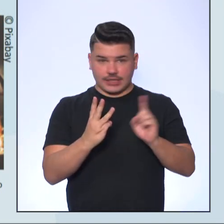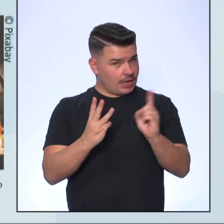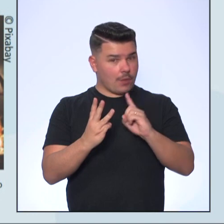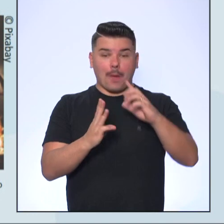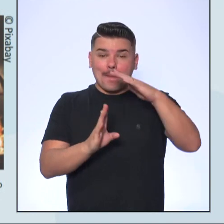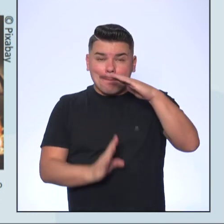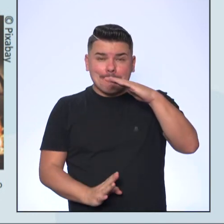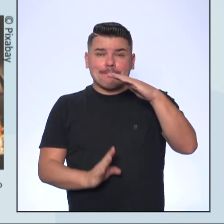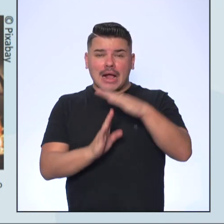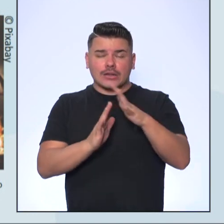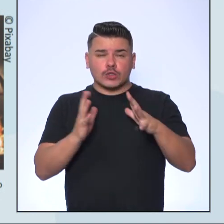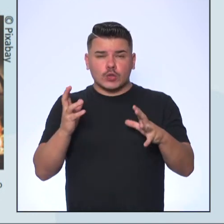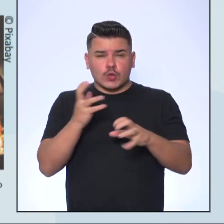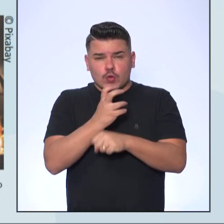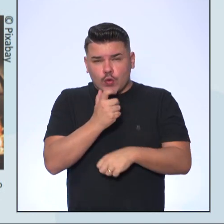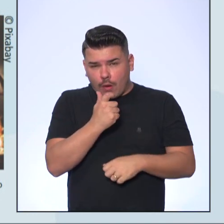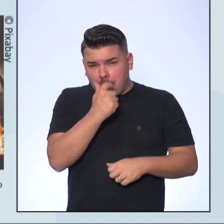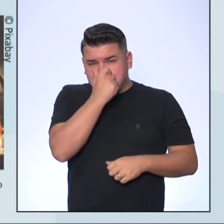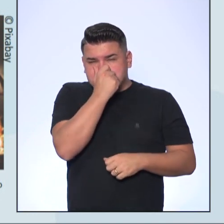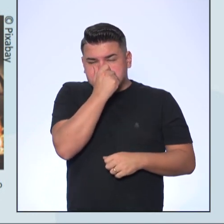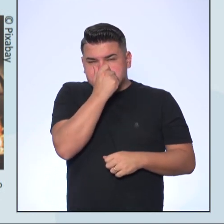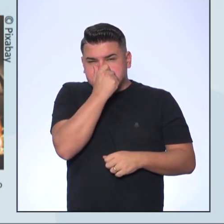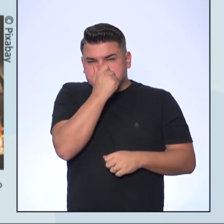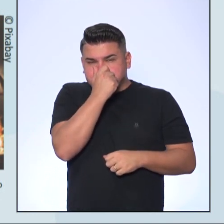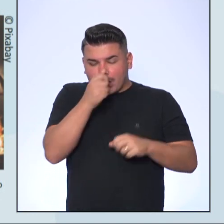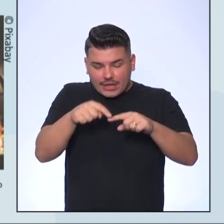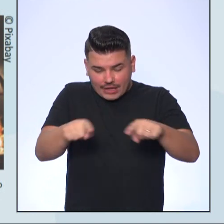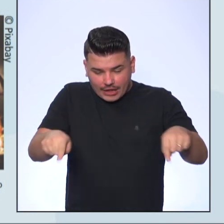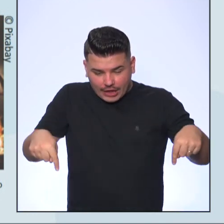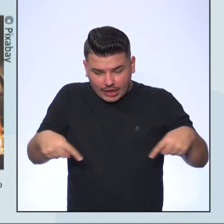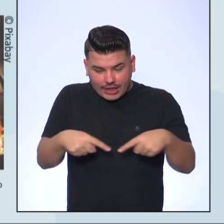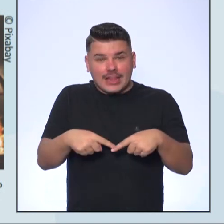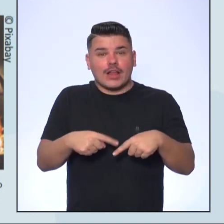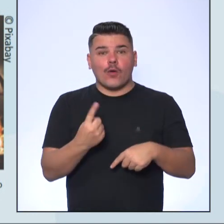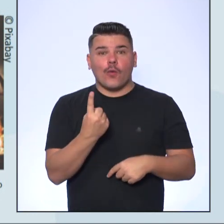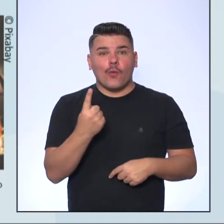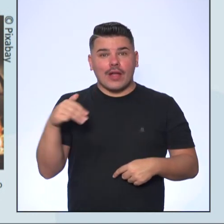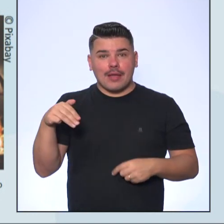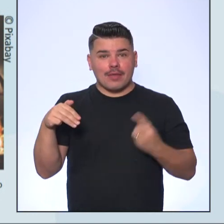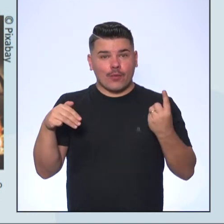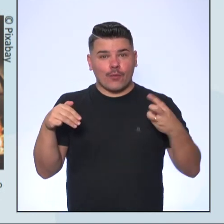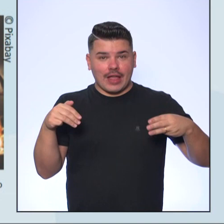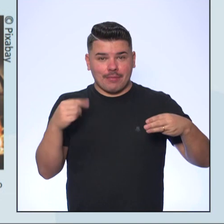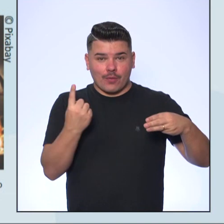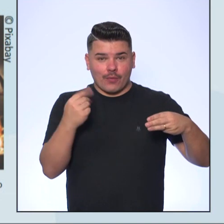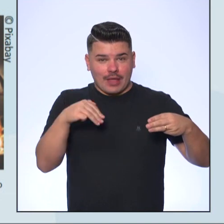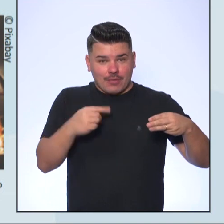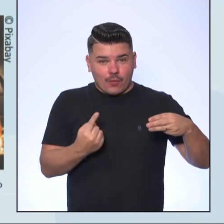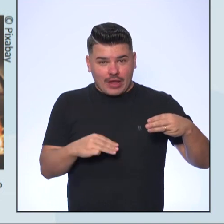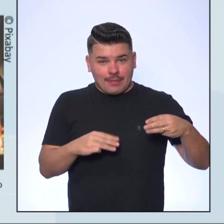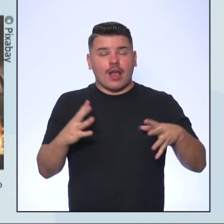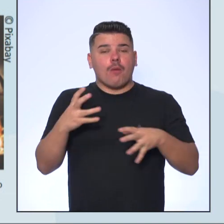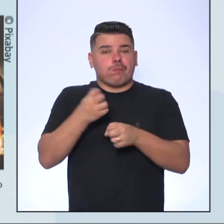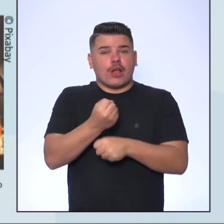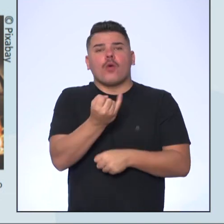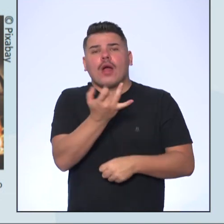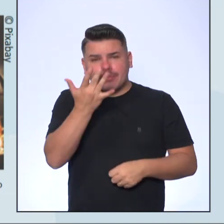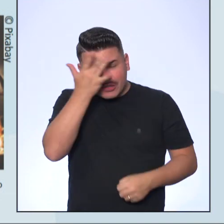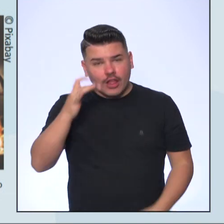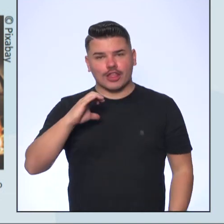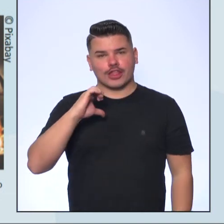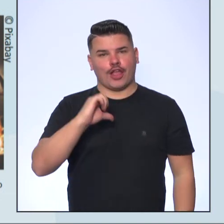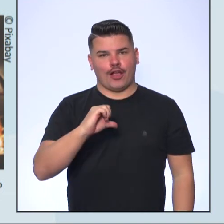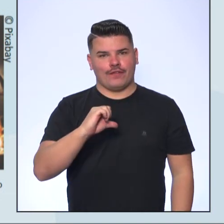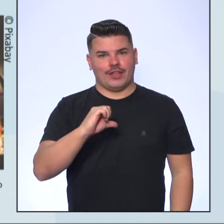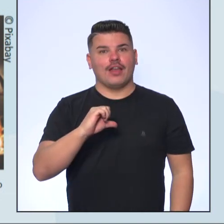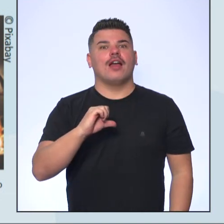todo mundo junto, igual num show, caberia 9. Essa seria mais ou menos, eu tenho certeza